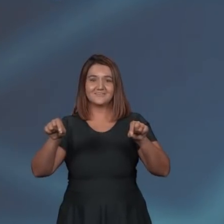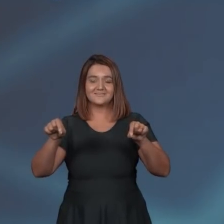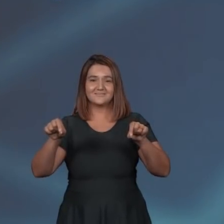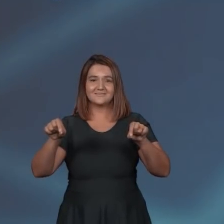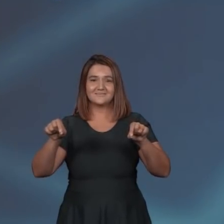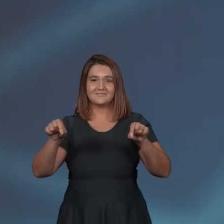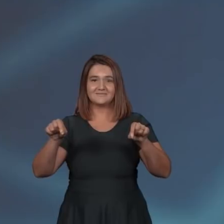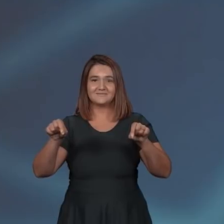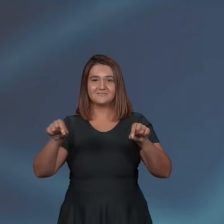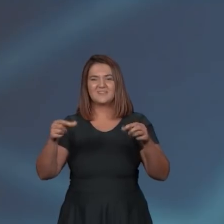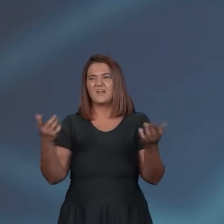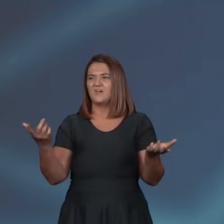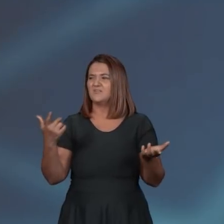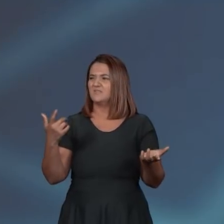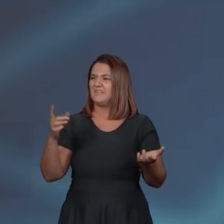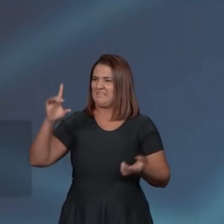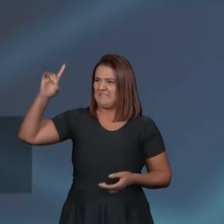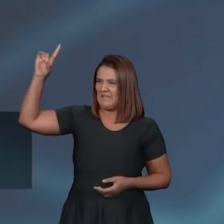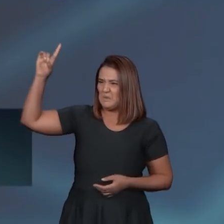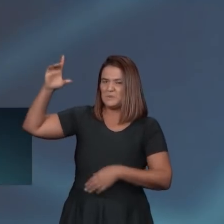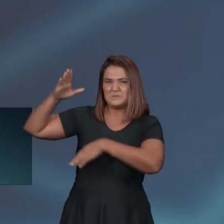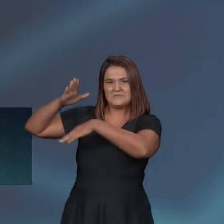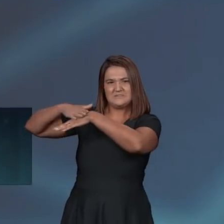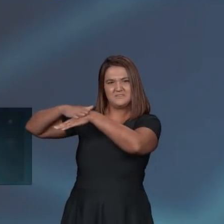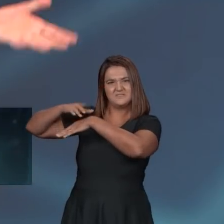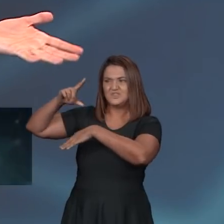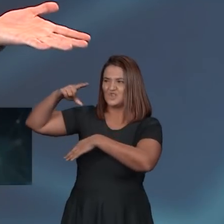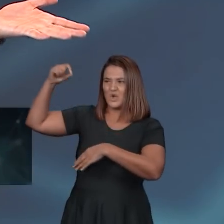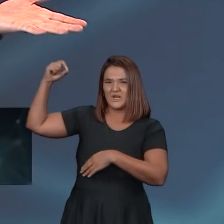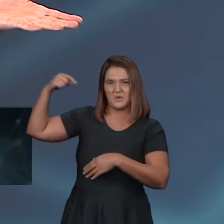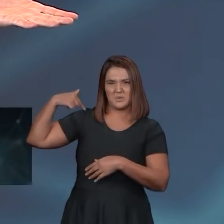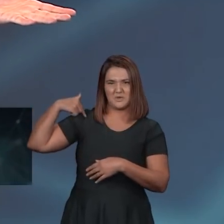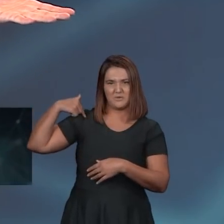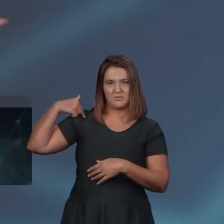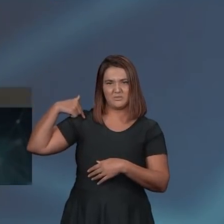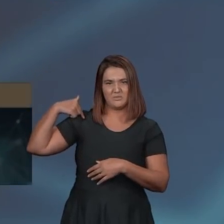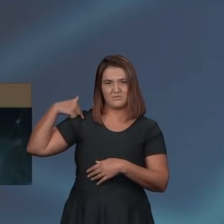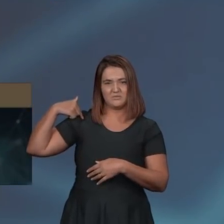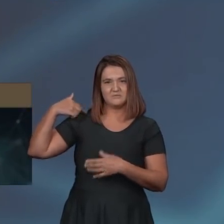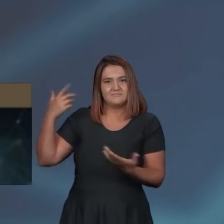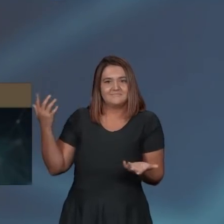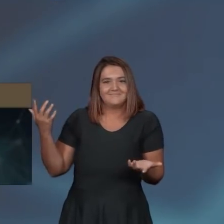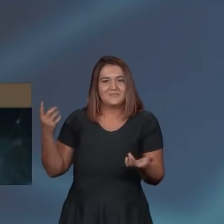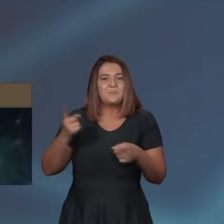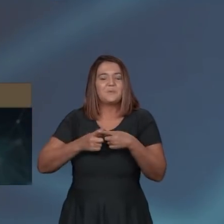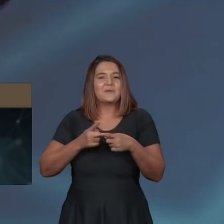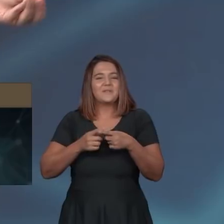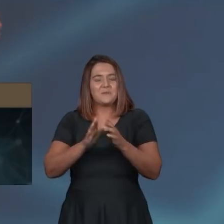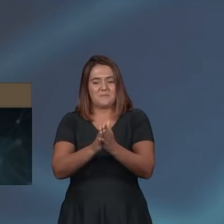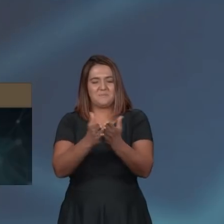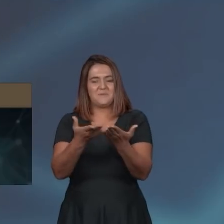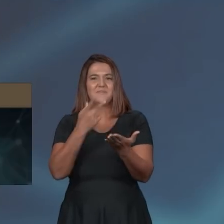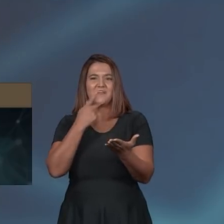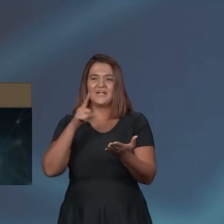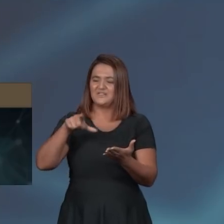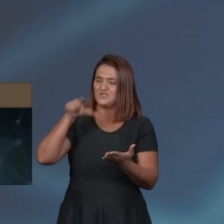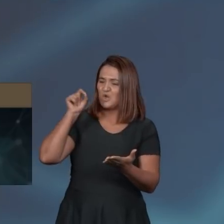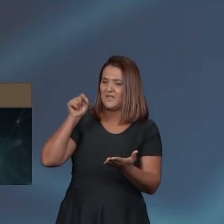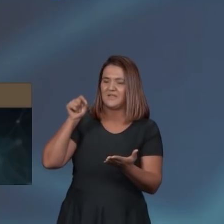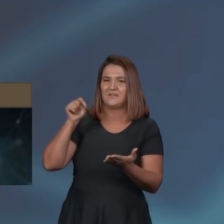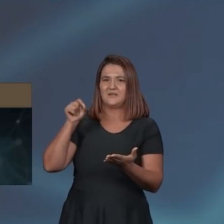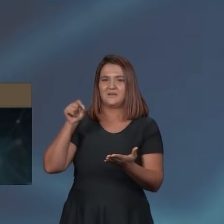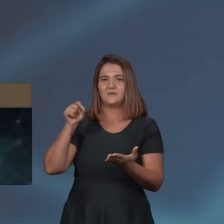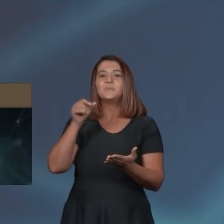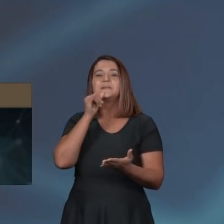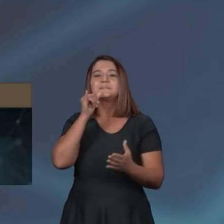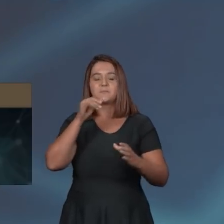eu vou ficar com os presbiterianos, porque para escolher, você não pode escolher todos. Por que a Bíblia usa essa categoria escolher? Se você tem um